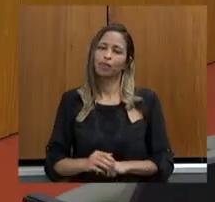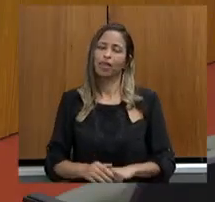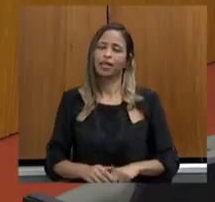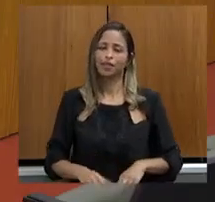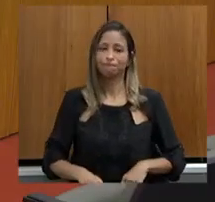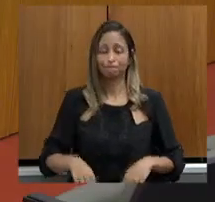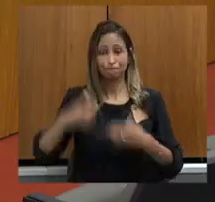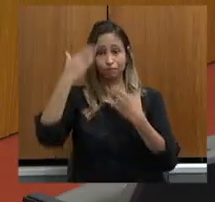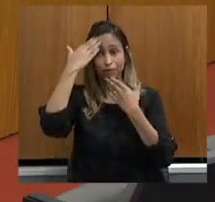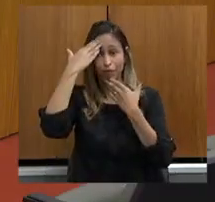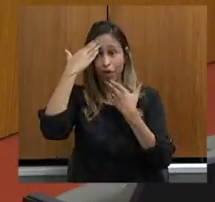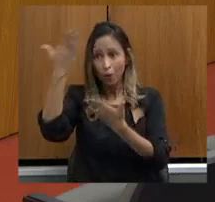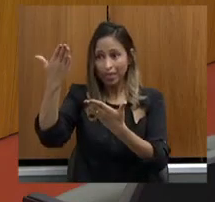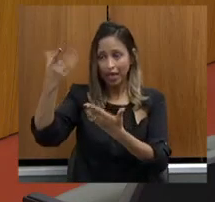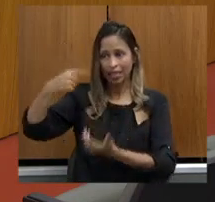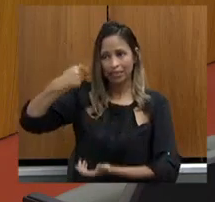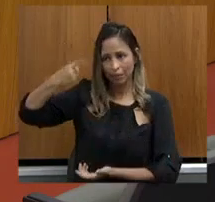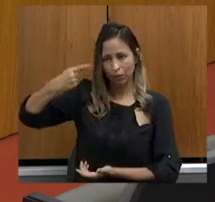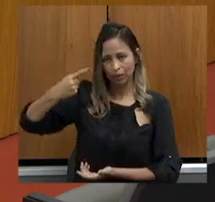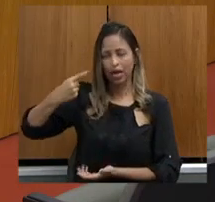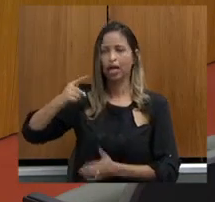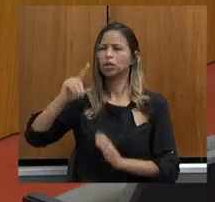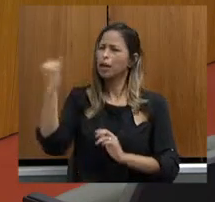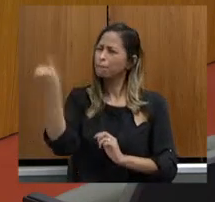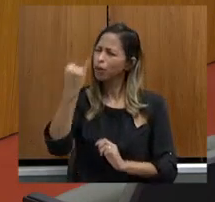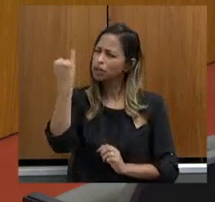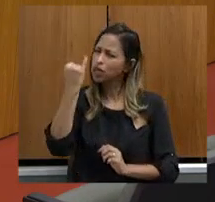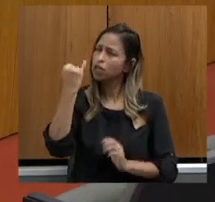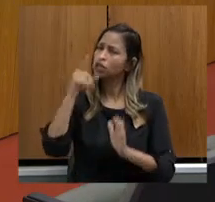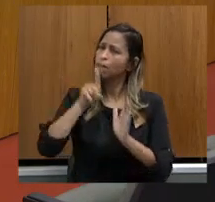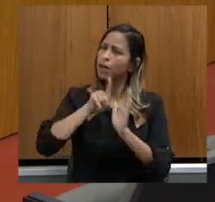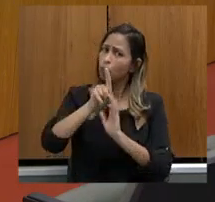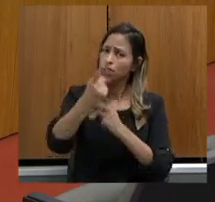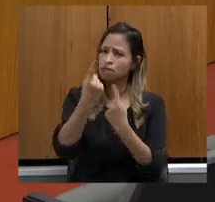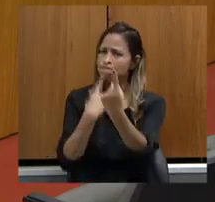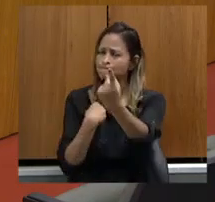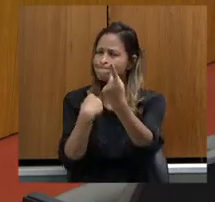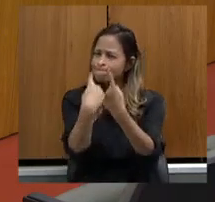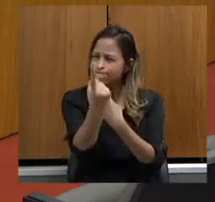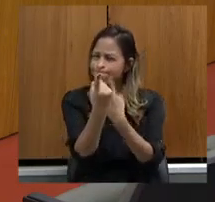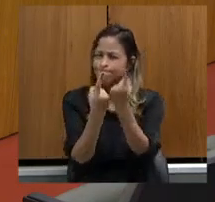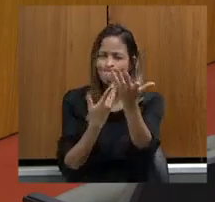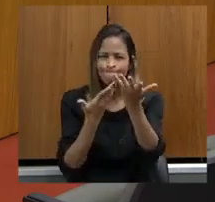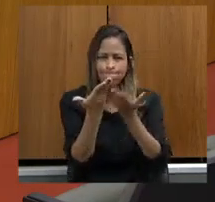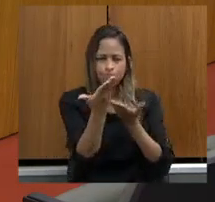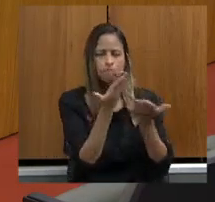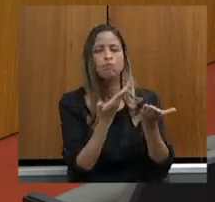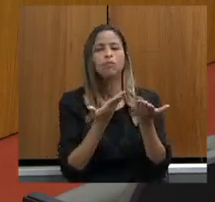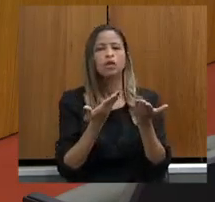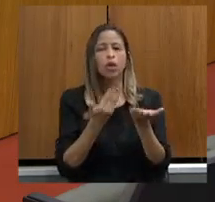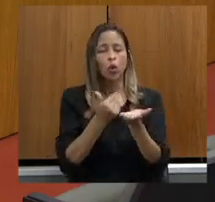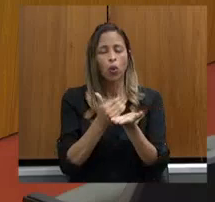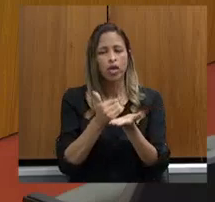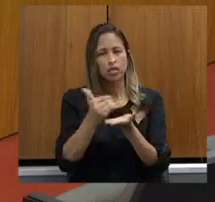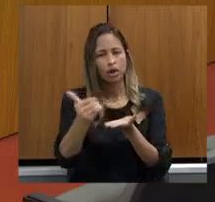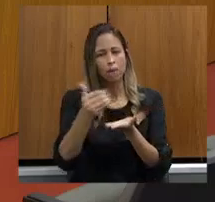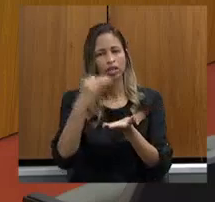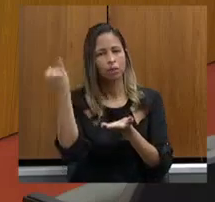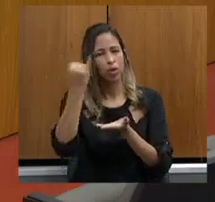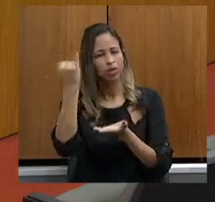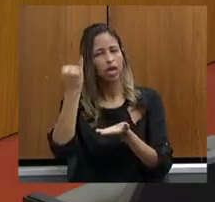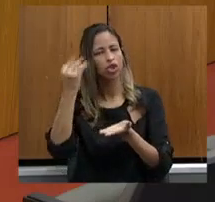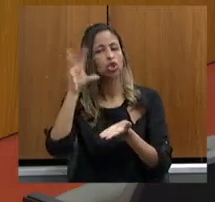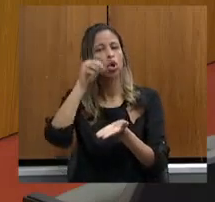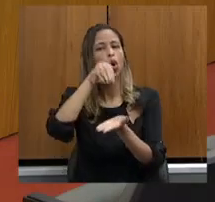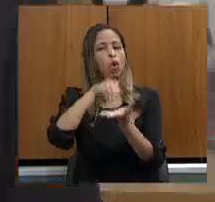obrigado pela pergunta acho que é importante esse debate inicialmente é importante colocar